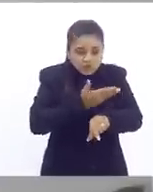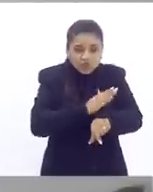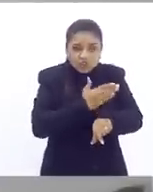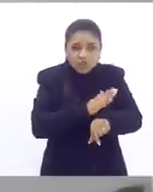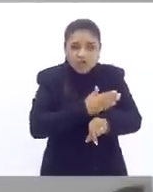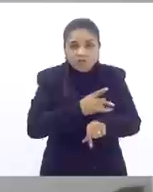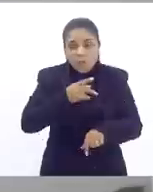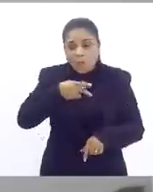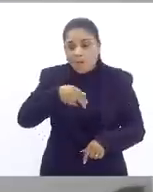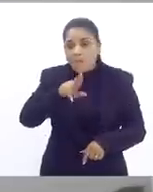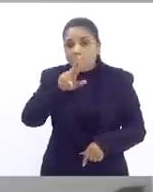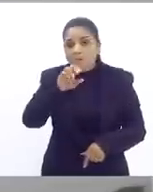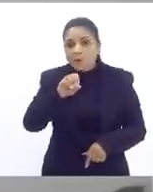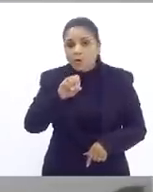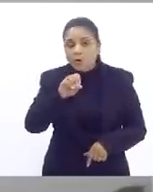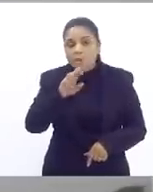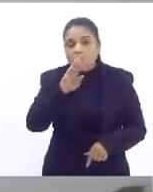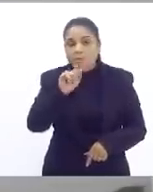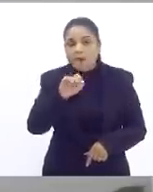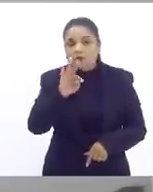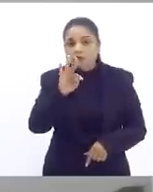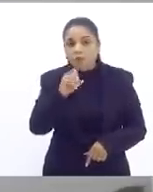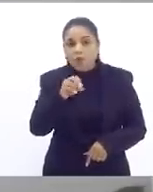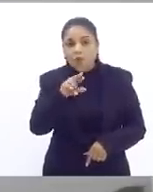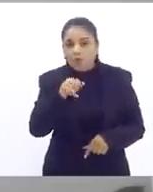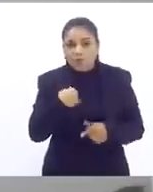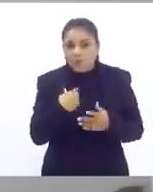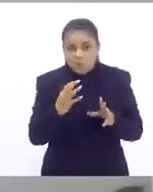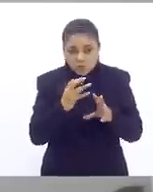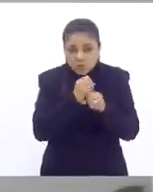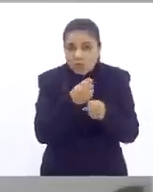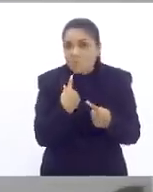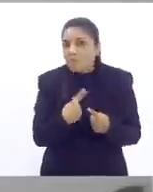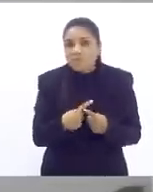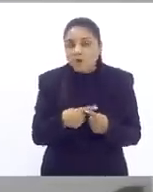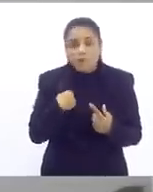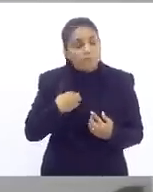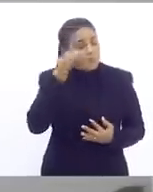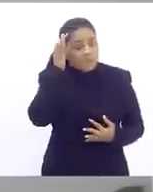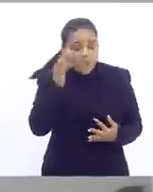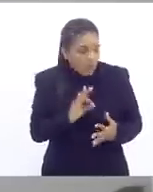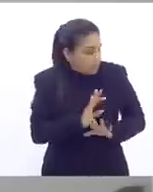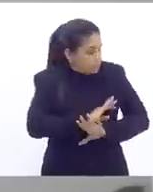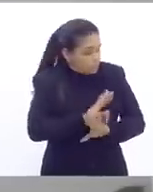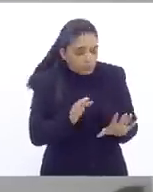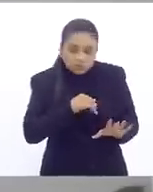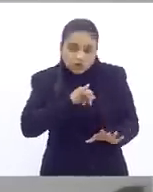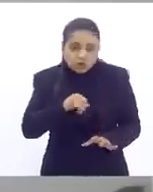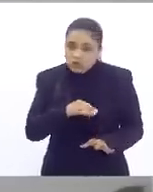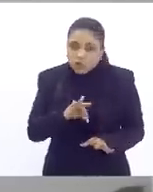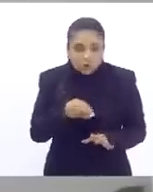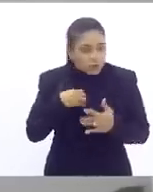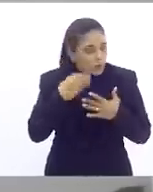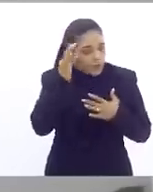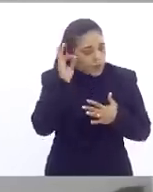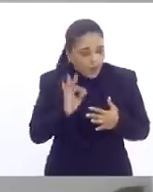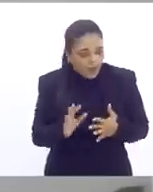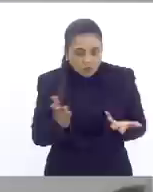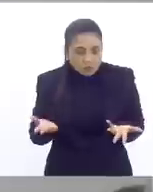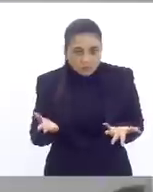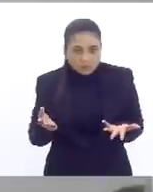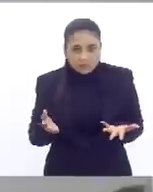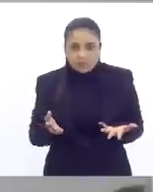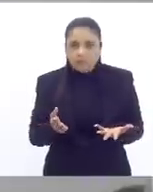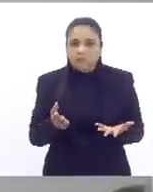juridicamente é eu não consigo entender de jeito nenhum mas de Wilson eu acho